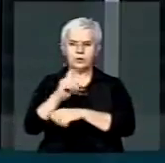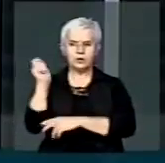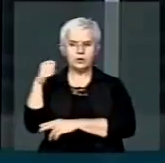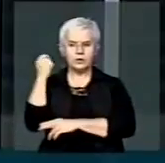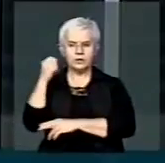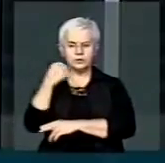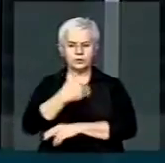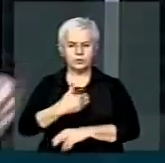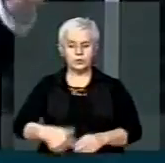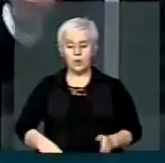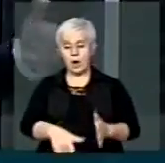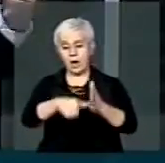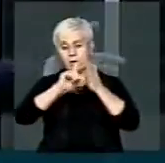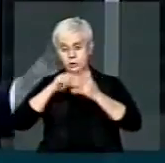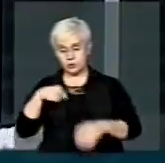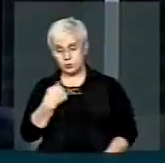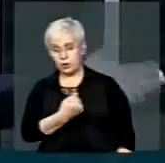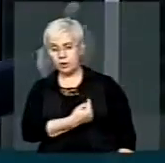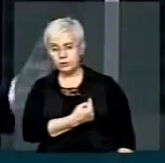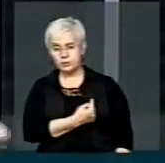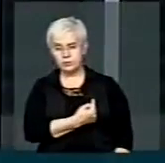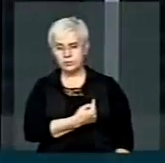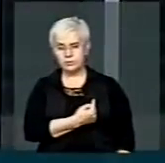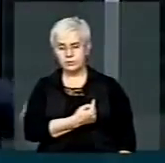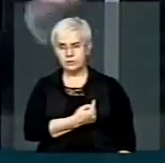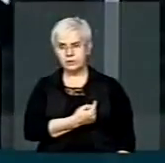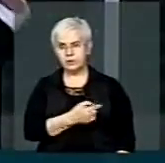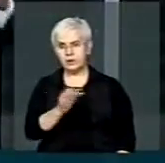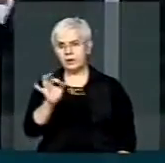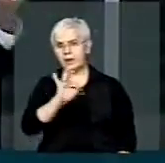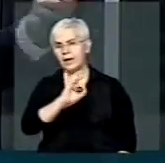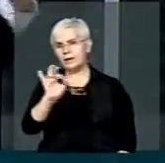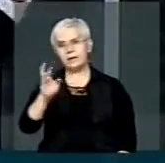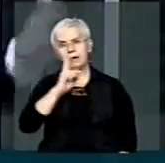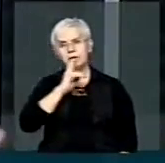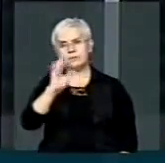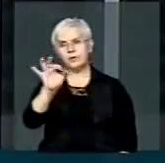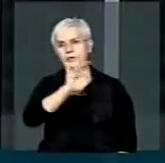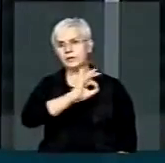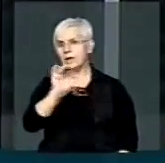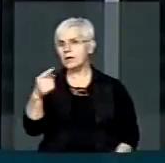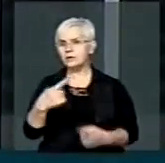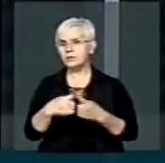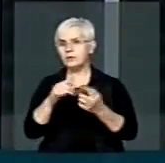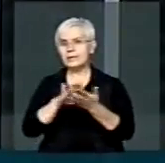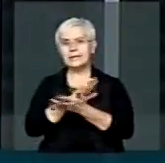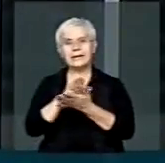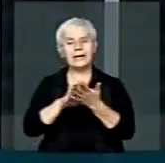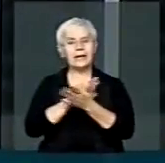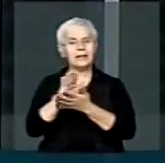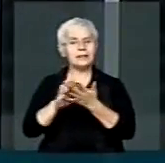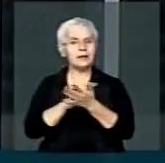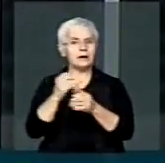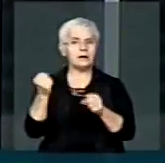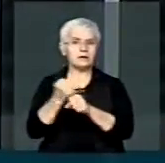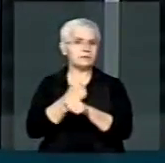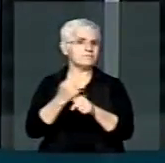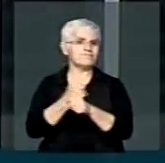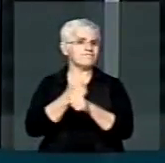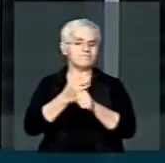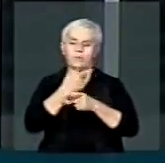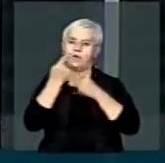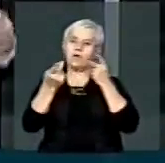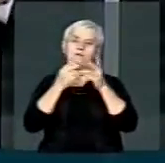antecedeu. E o silêncio é a resposta, senhor presidente, porque não existe nenhuma obra para ser